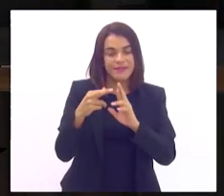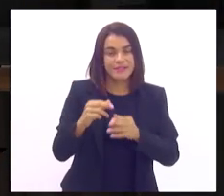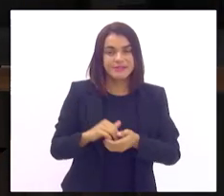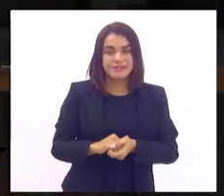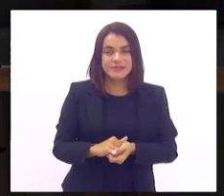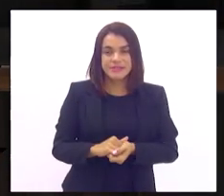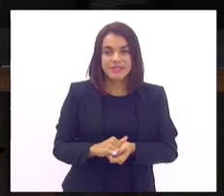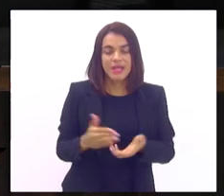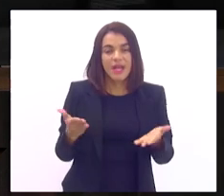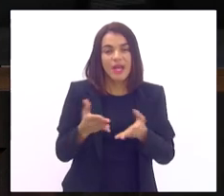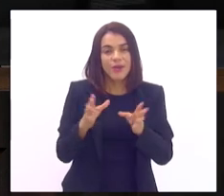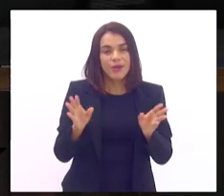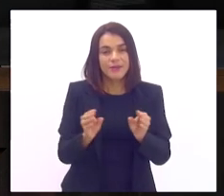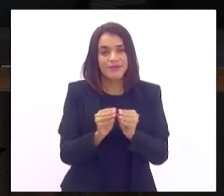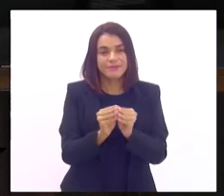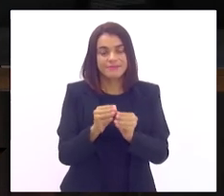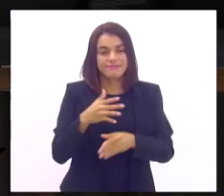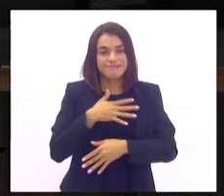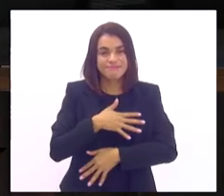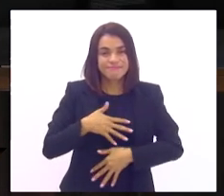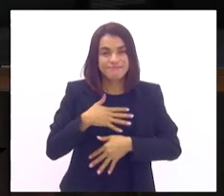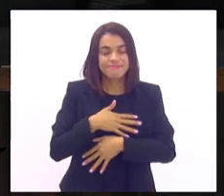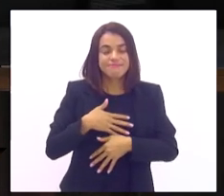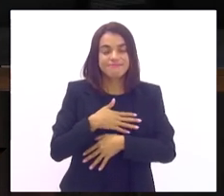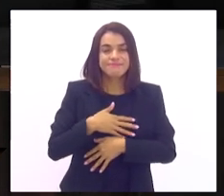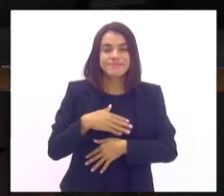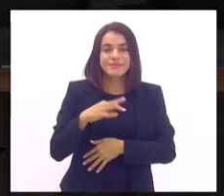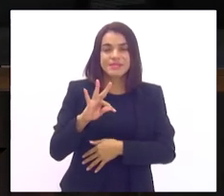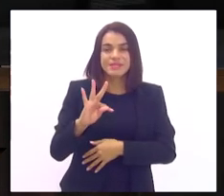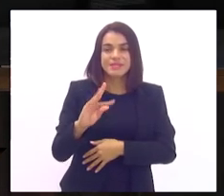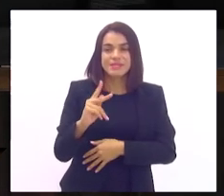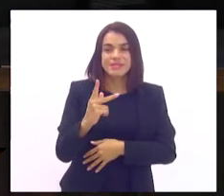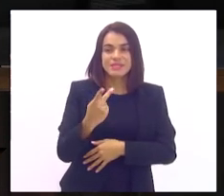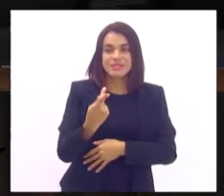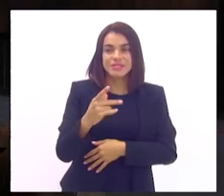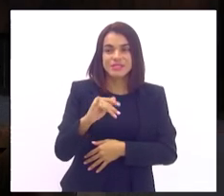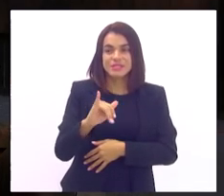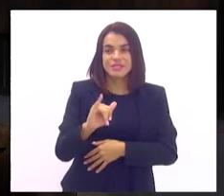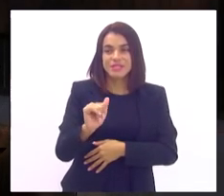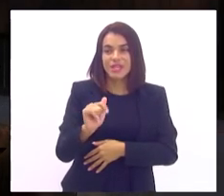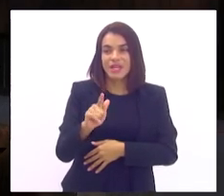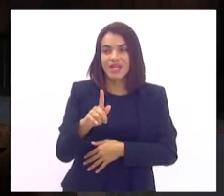Para a sua breve saudação, eu passo a palavra para o Thiago Lage.